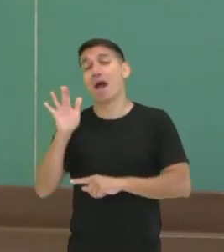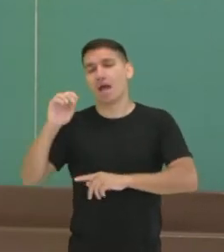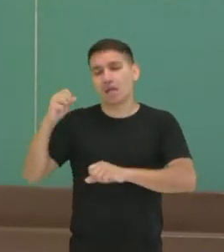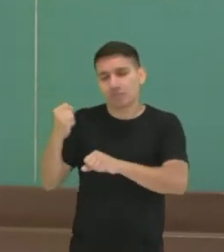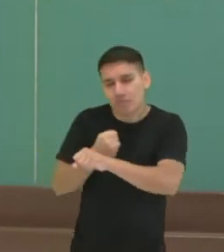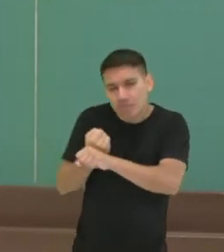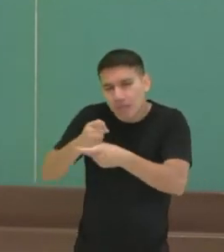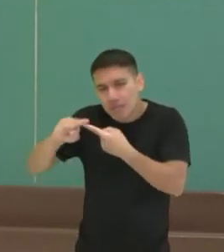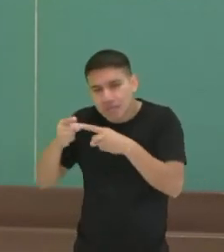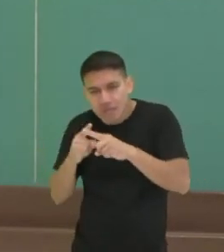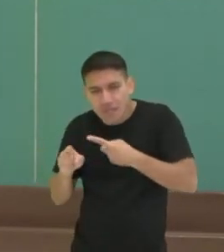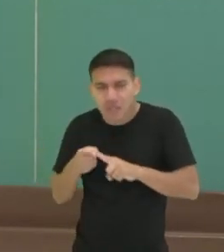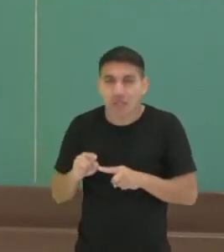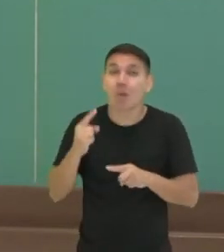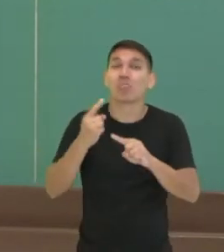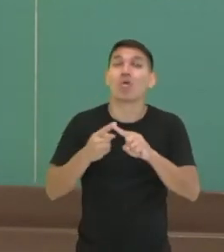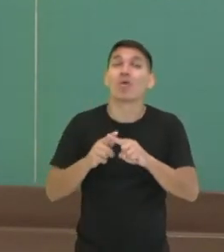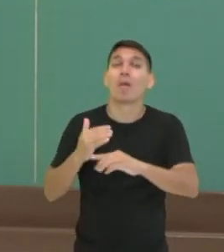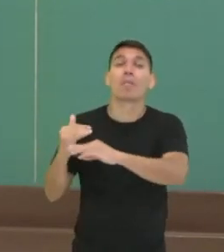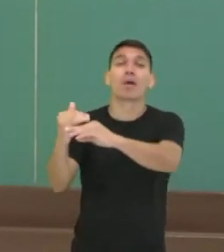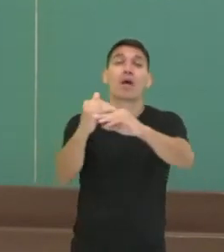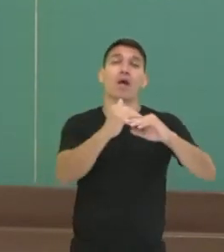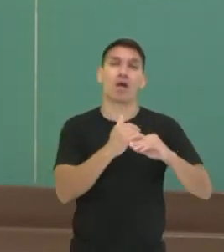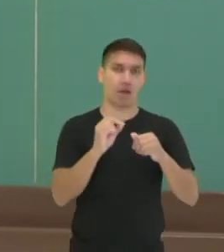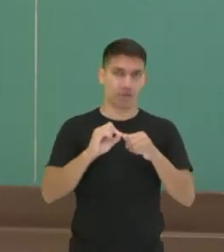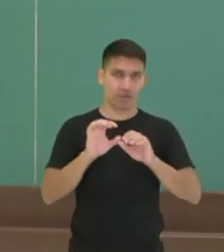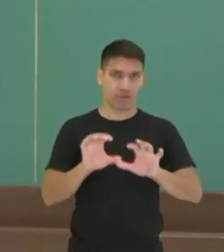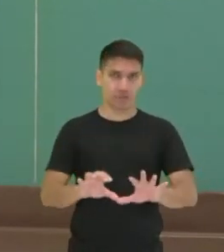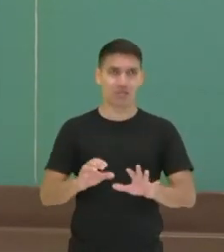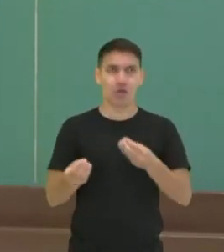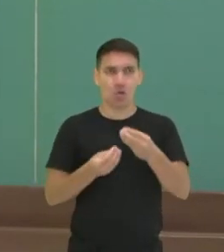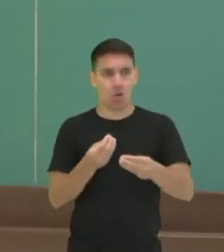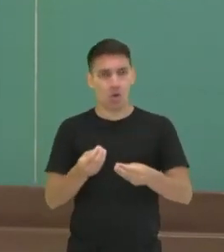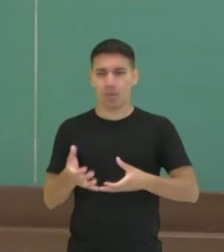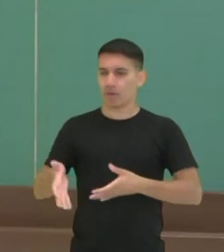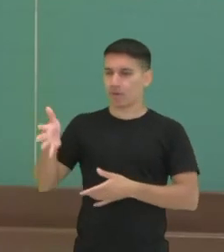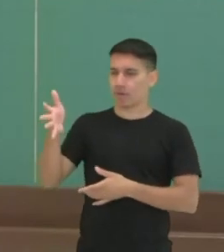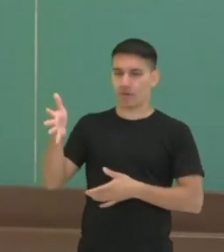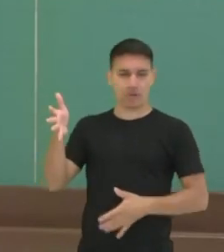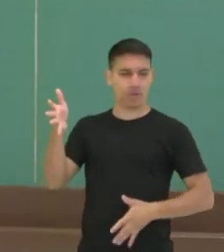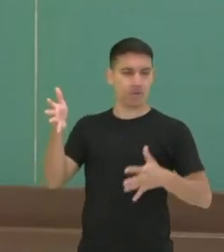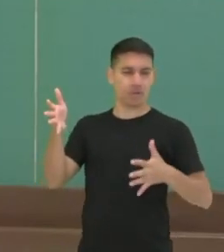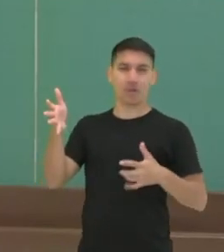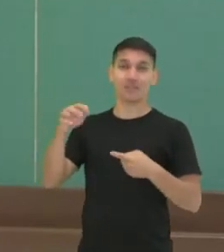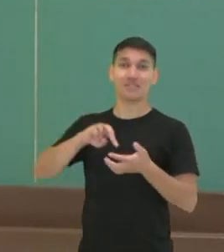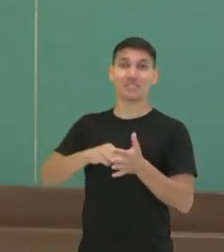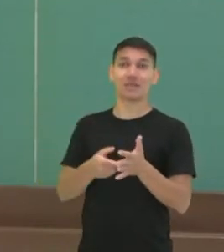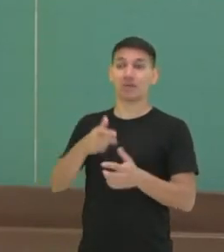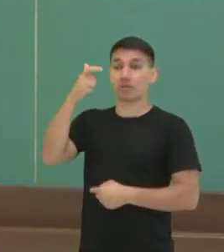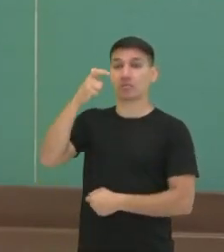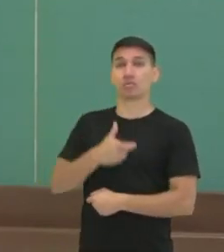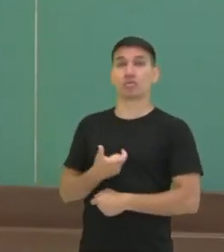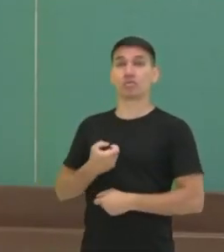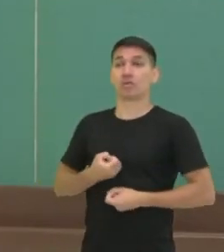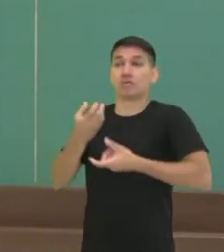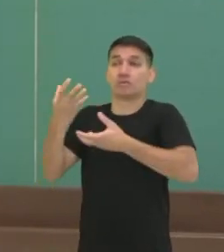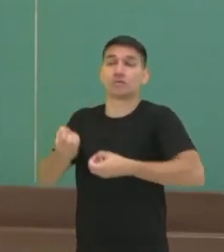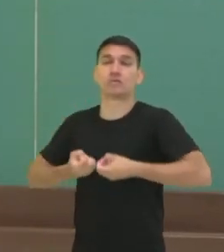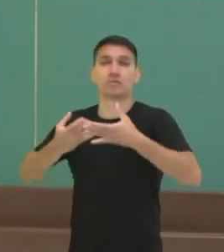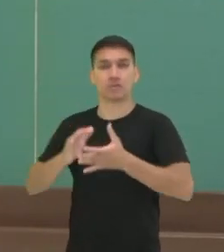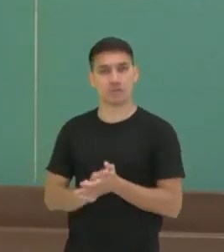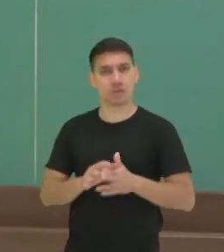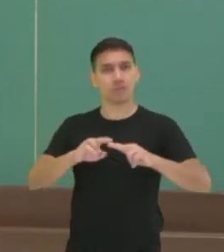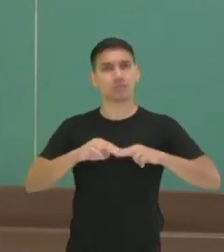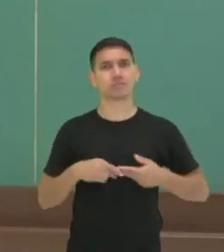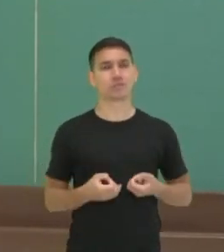artesãos, porque eles faziam uma coisa padronizada. Então, posição de mão significava que o personagem estava falando, posição de mão significava que o